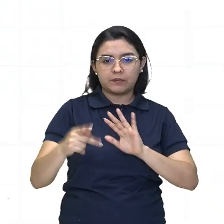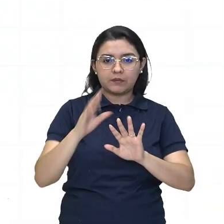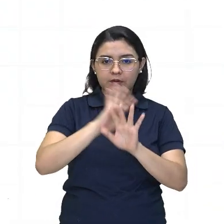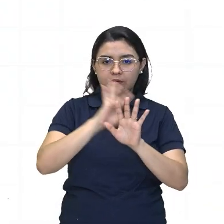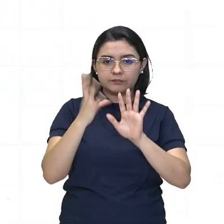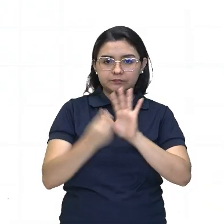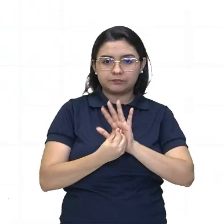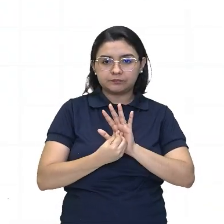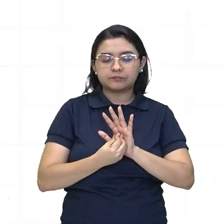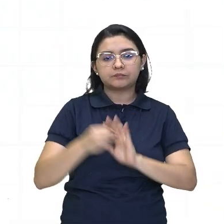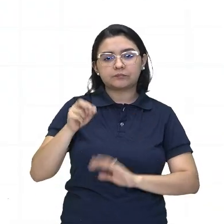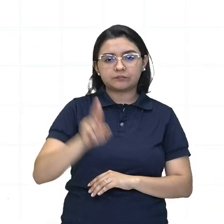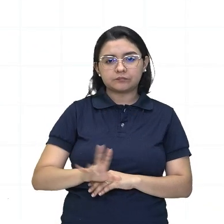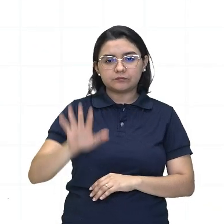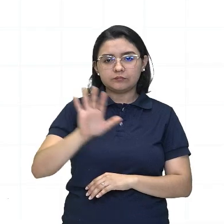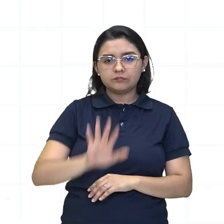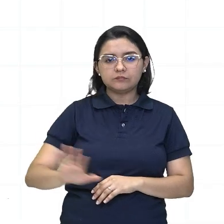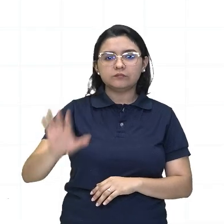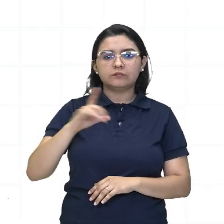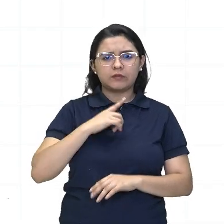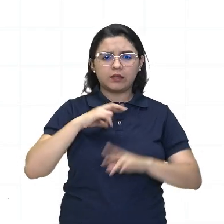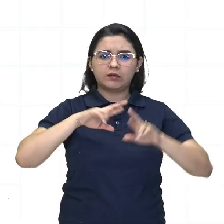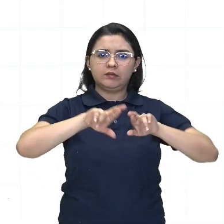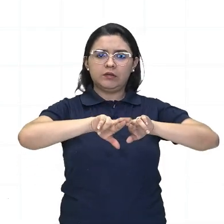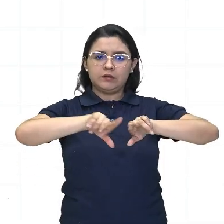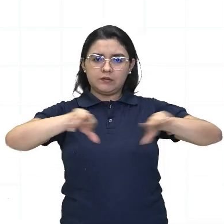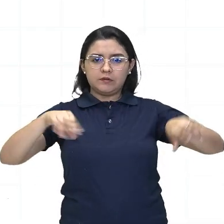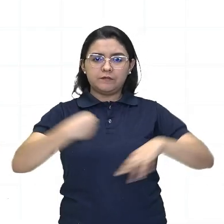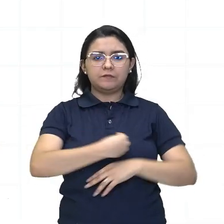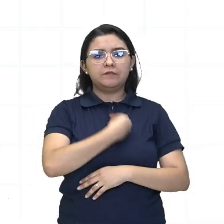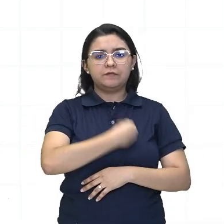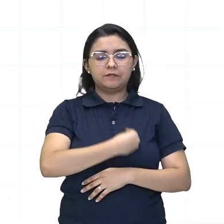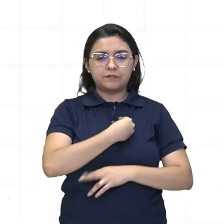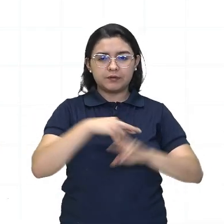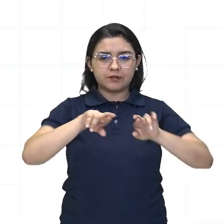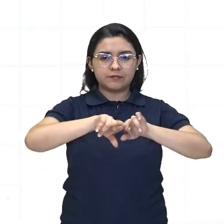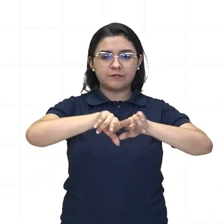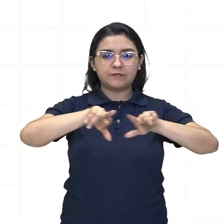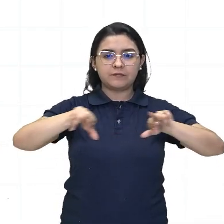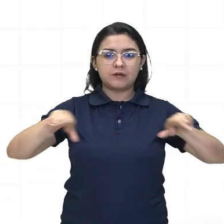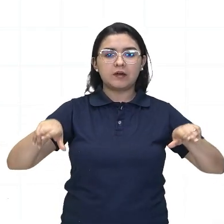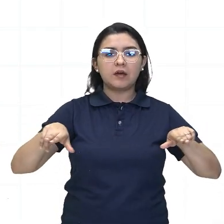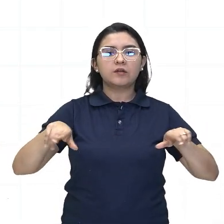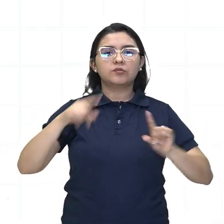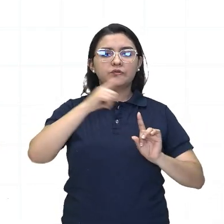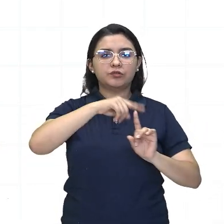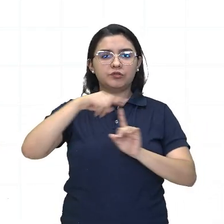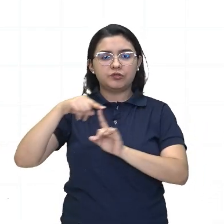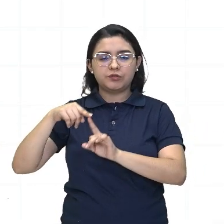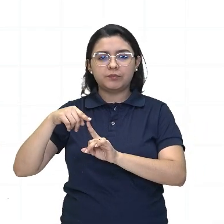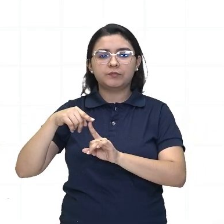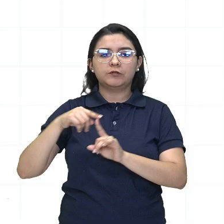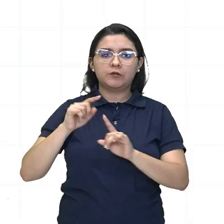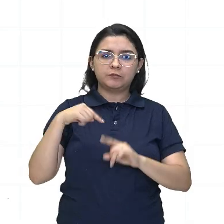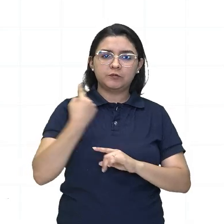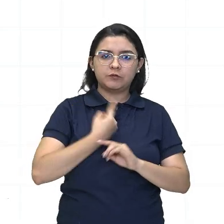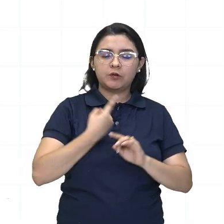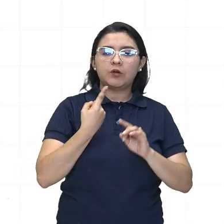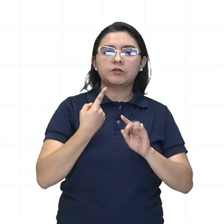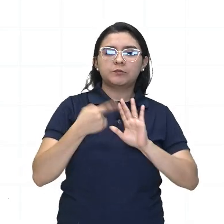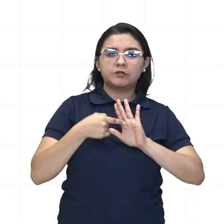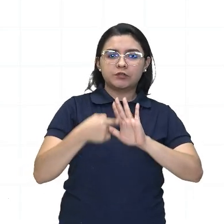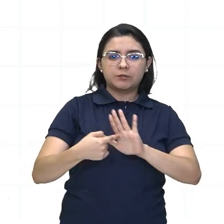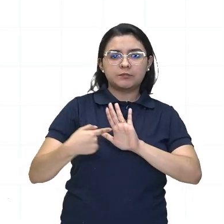é a região de maior biodiversidade do planeta, né? Então, diversas espécies, como nós pontuamos